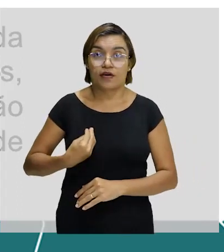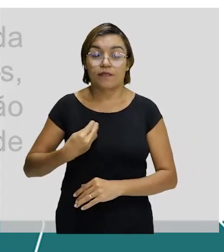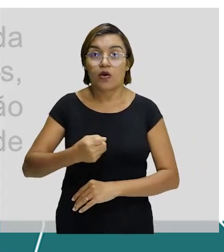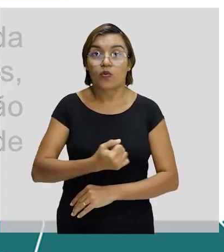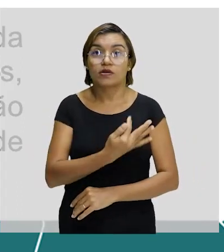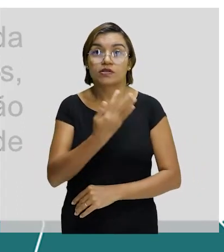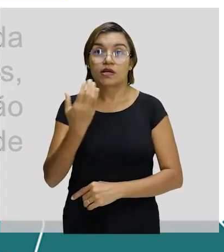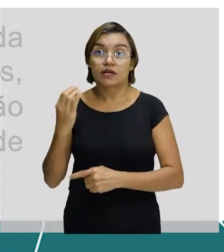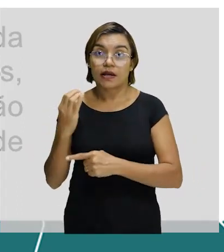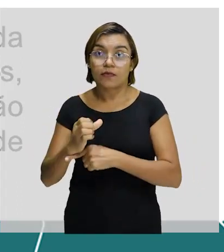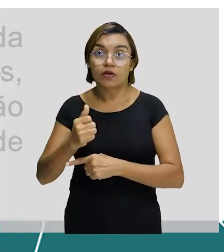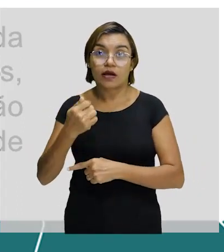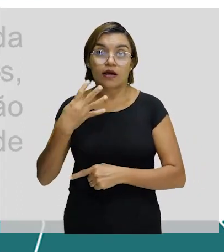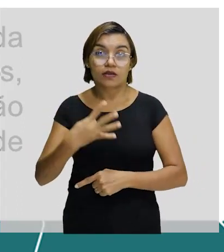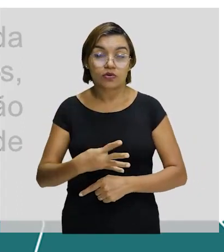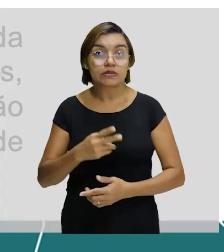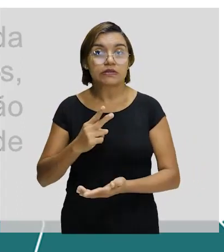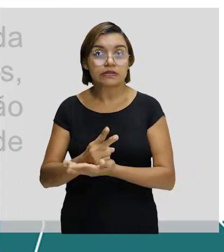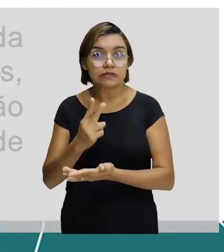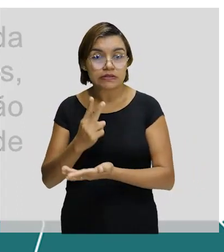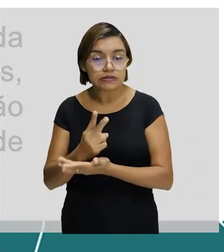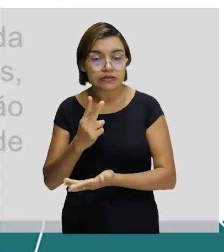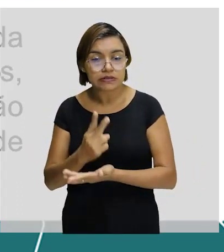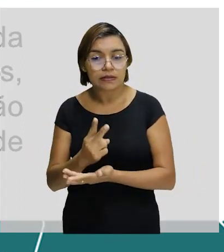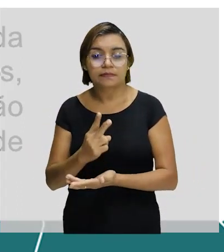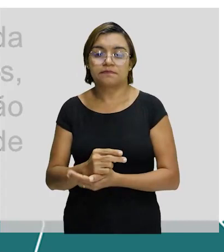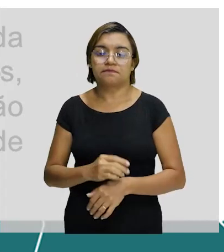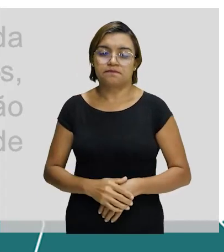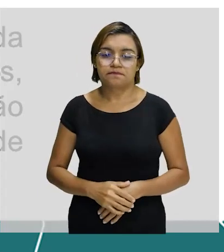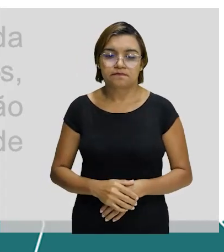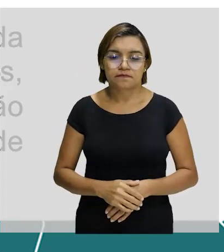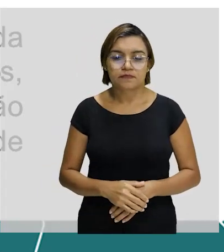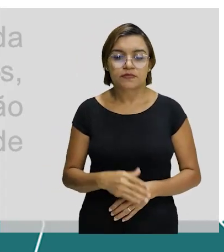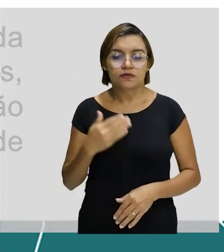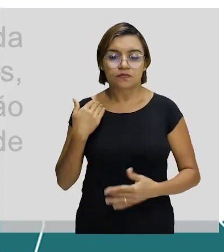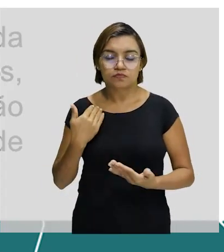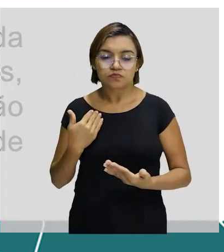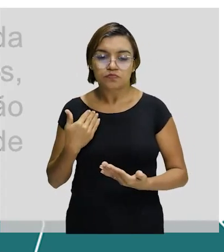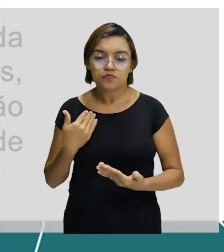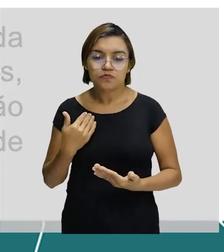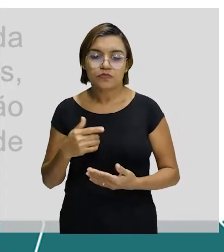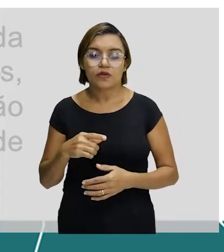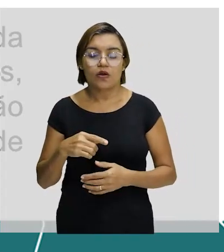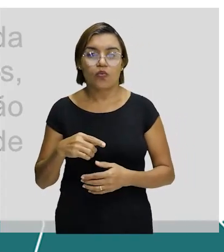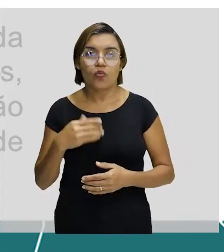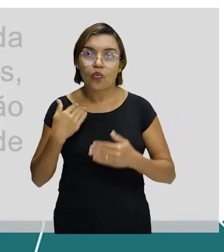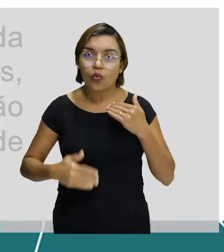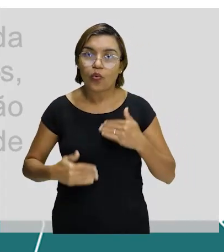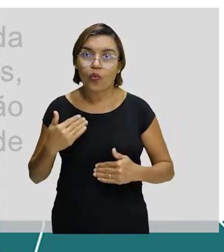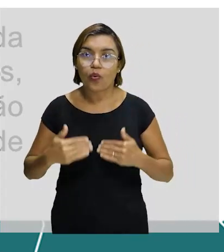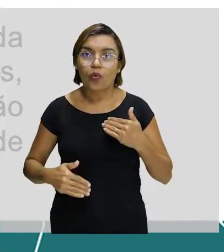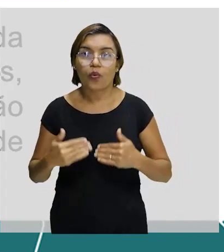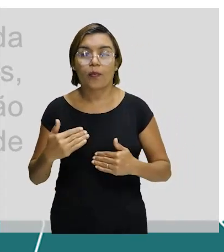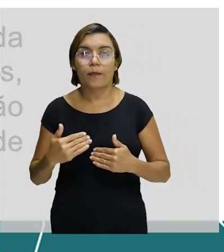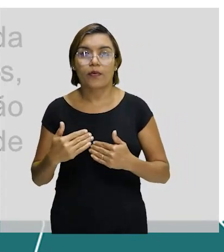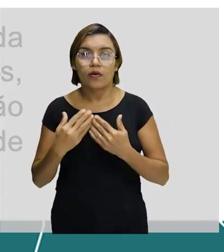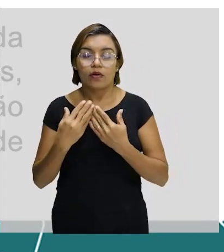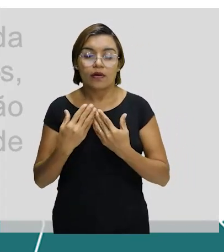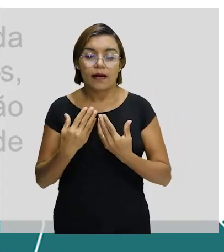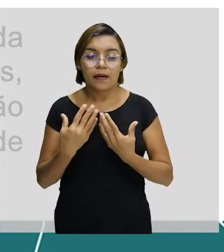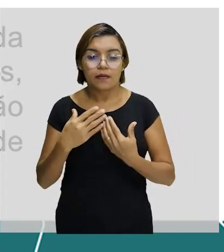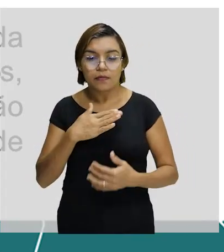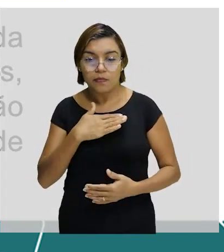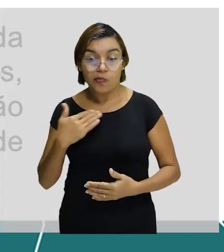ela permanece constante. Quando o organismo morre, o carbono 14 ele deixa de